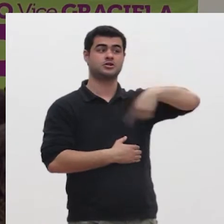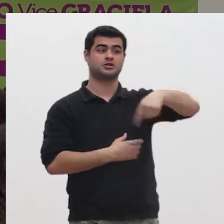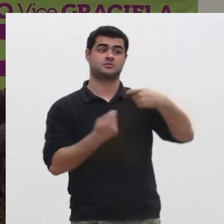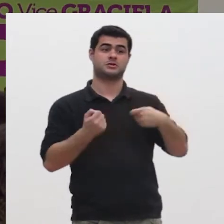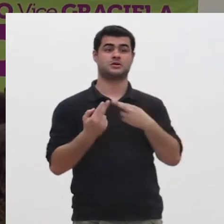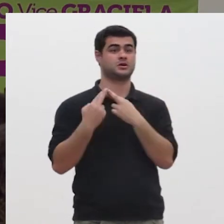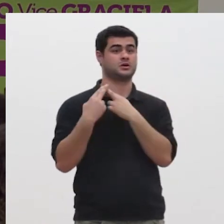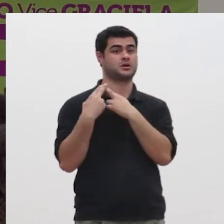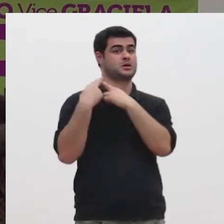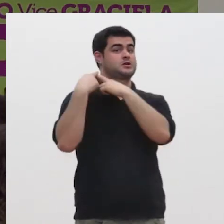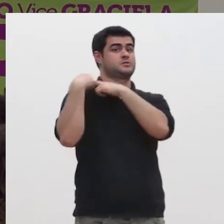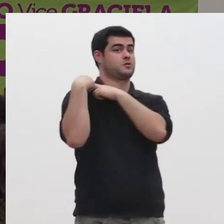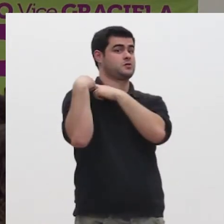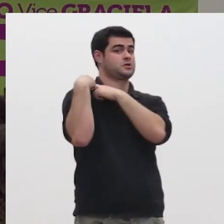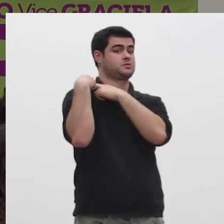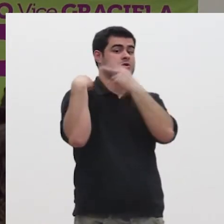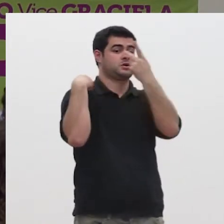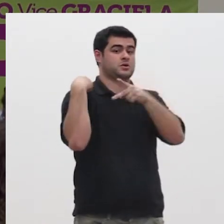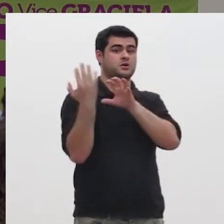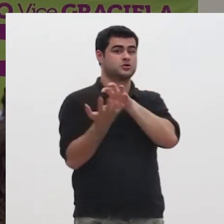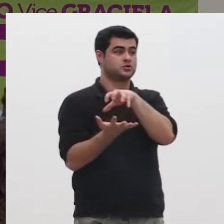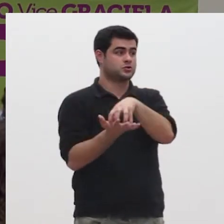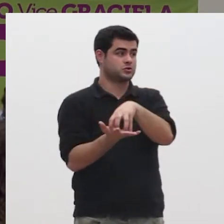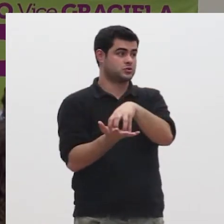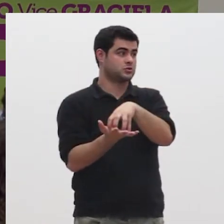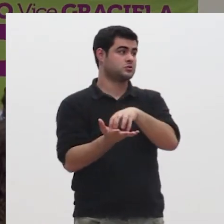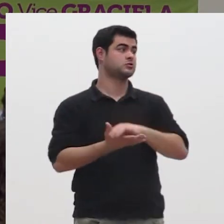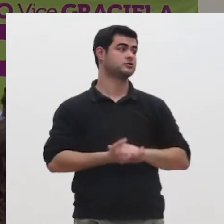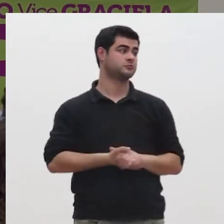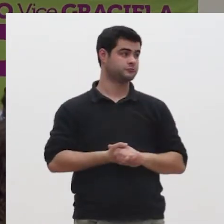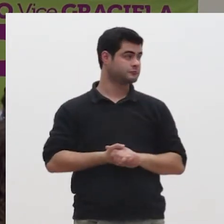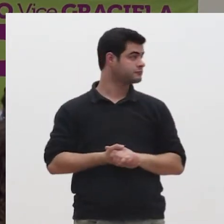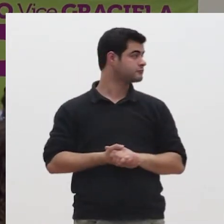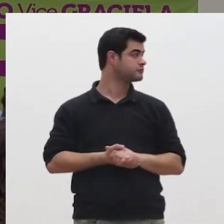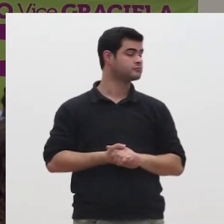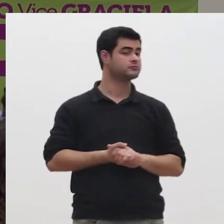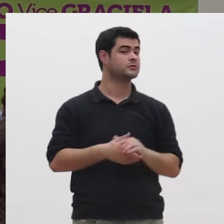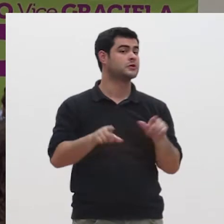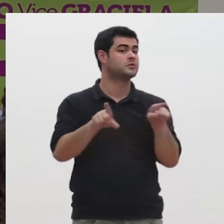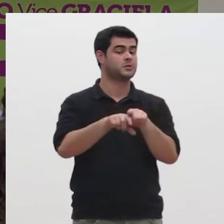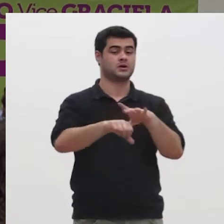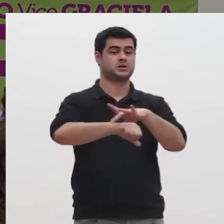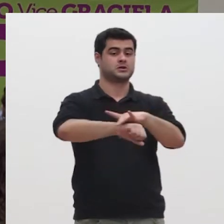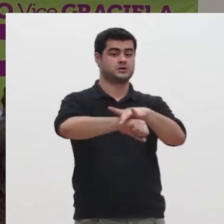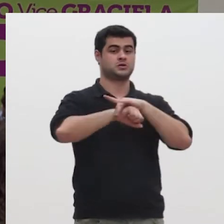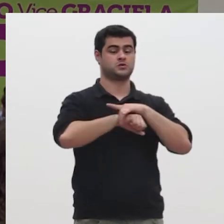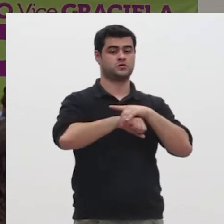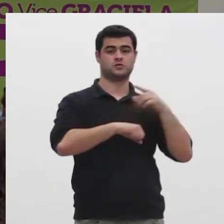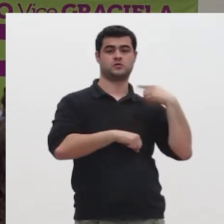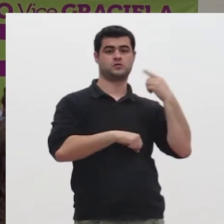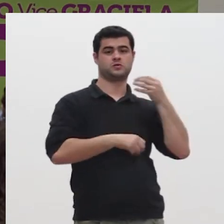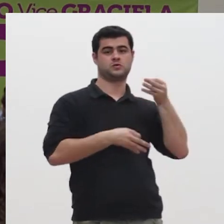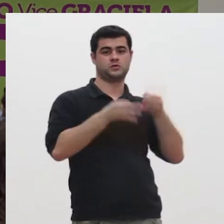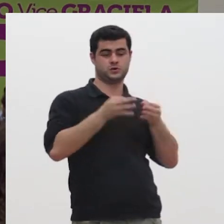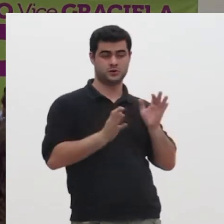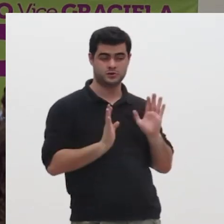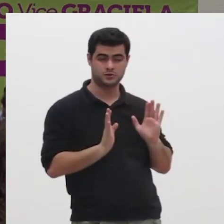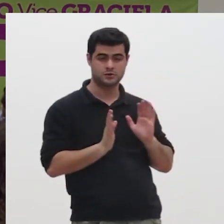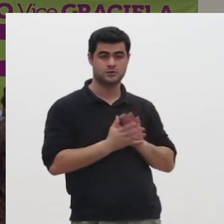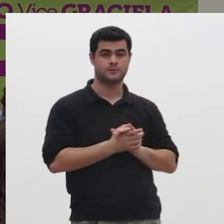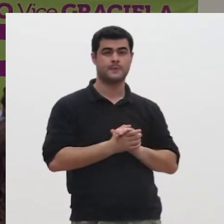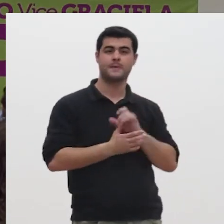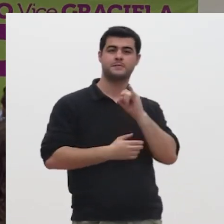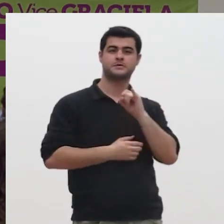responsabilidade institucional. E temos que fazer também com uma segunda coisa, com segurança jurídica. Porque se a gente discute